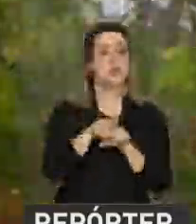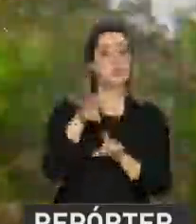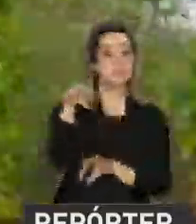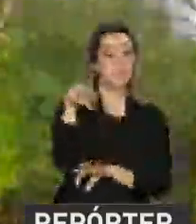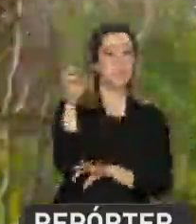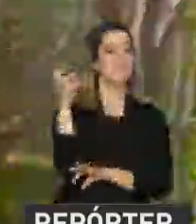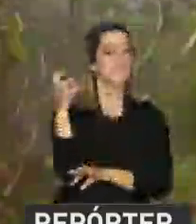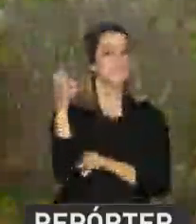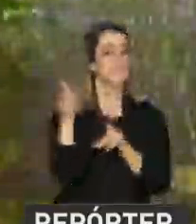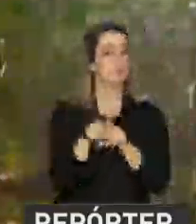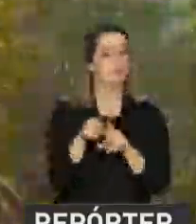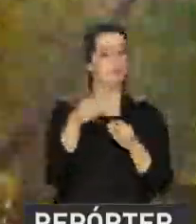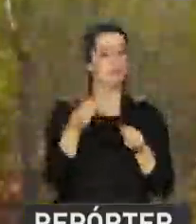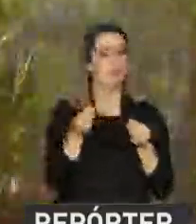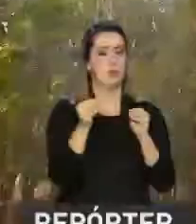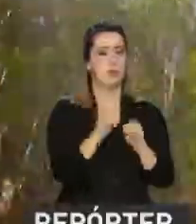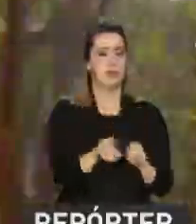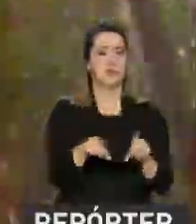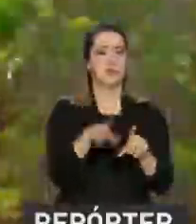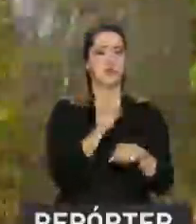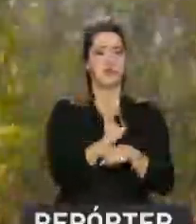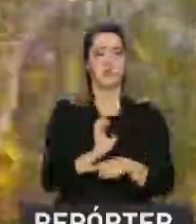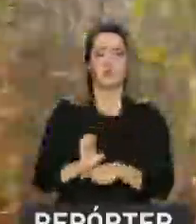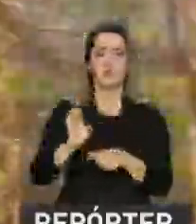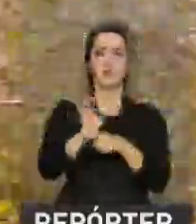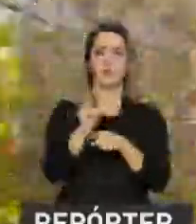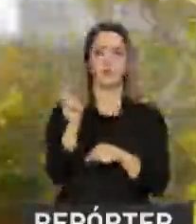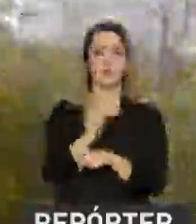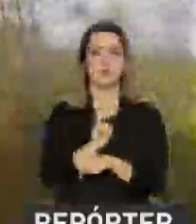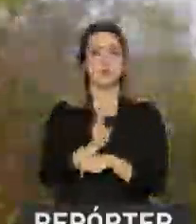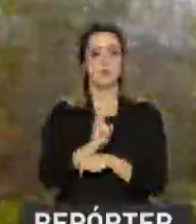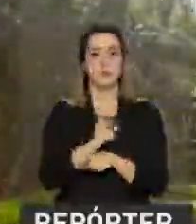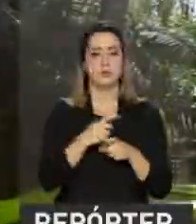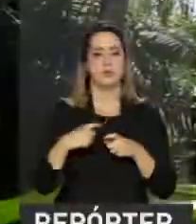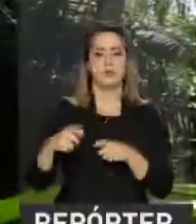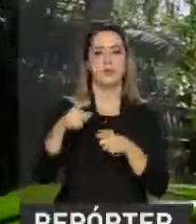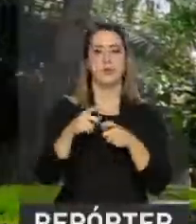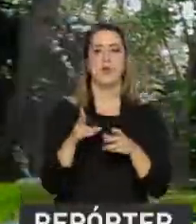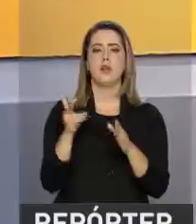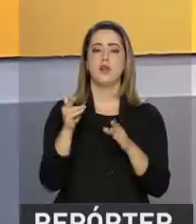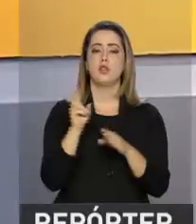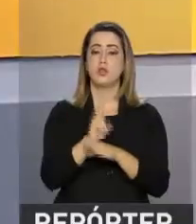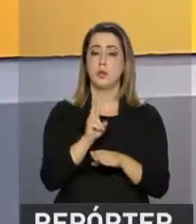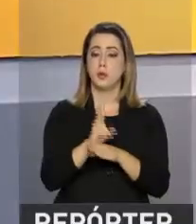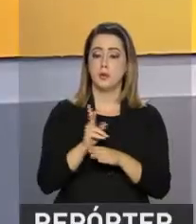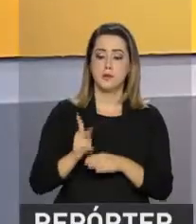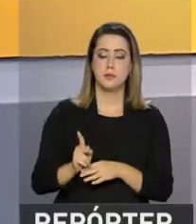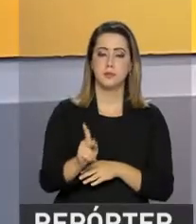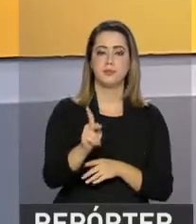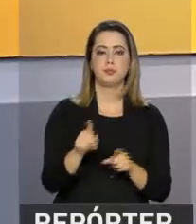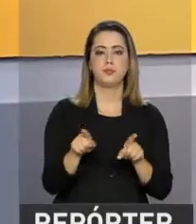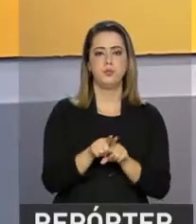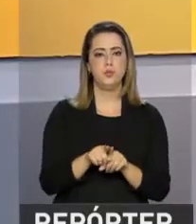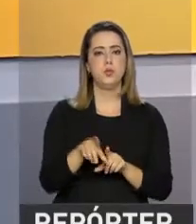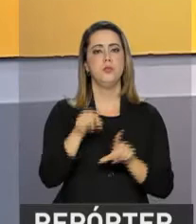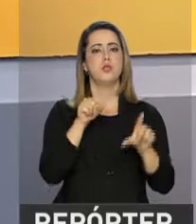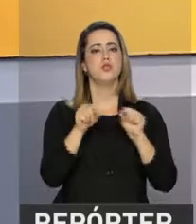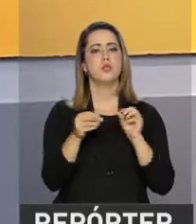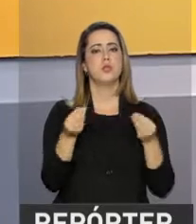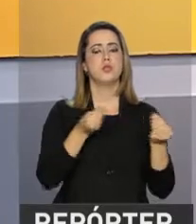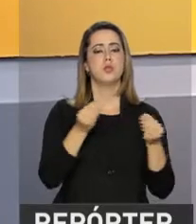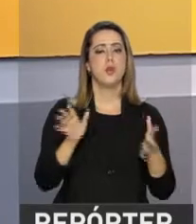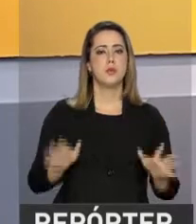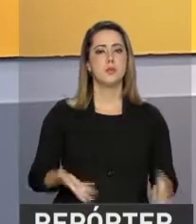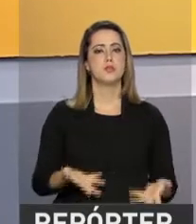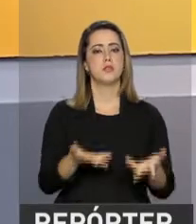participação dos órgãos estaduais de meio ambiente nas ações de fiscalização das áreas de conservação. Foram definidos também critérios para